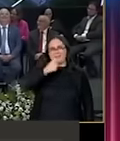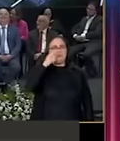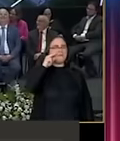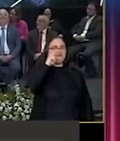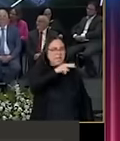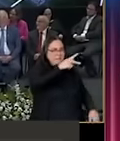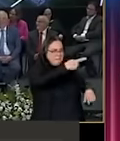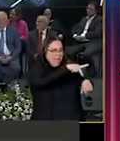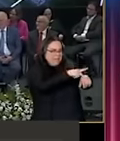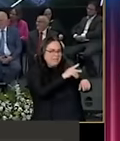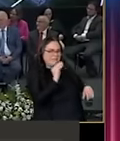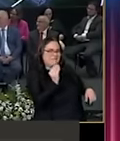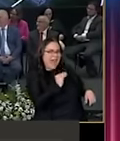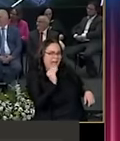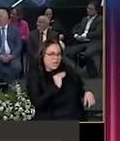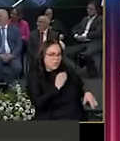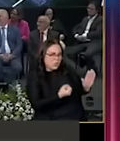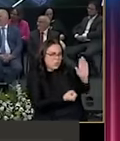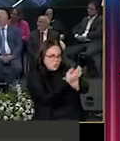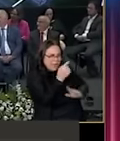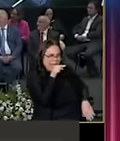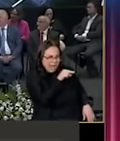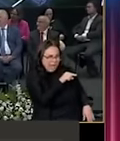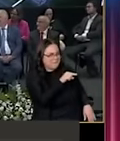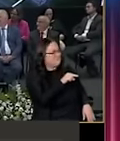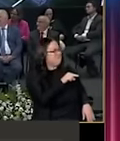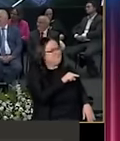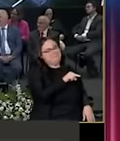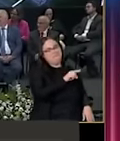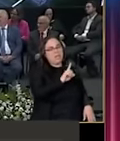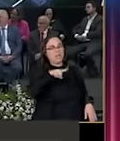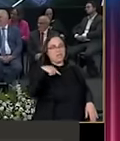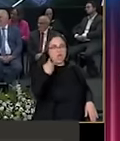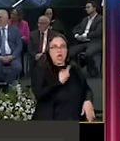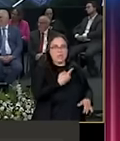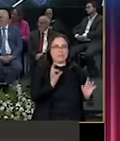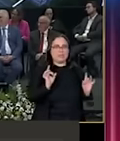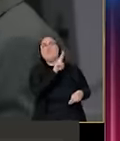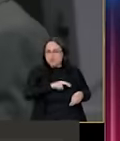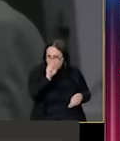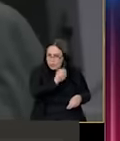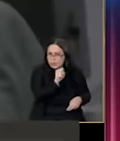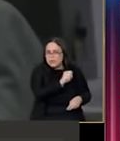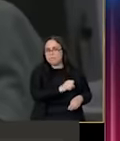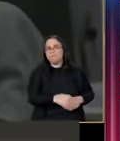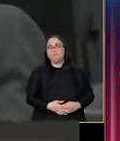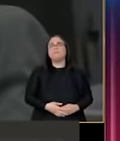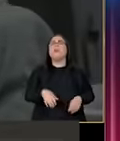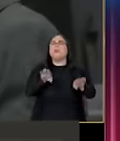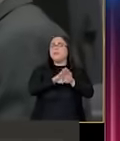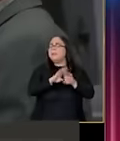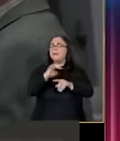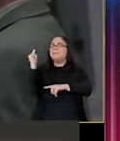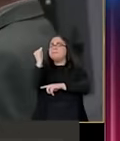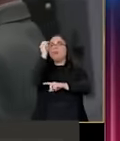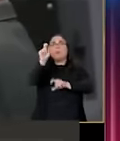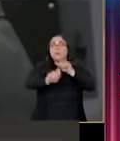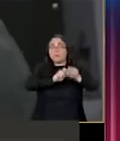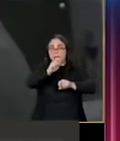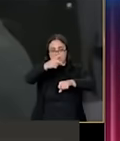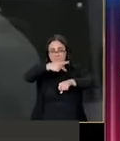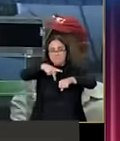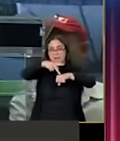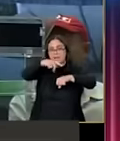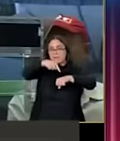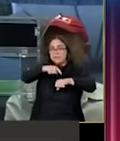um ano e meio não inaugurou nada, não concluiu obra, não começou nenhuma, nada. O que, que ele